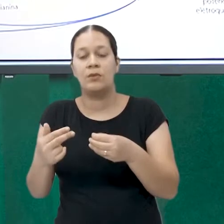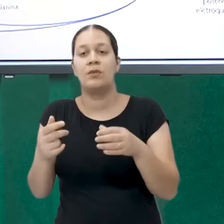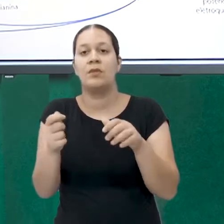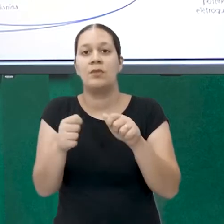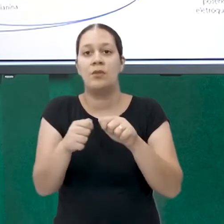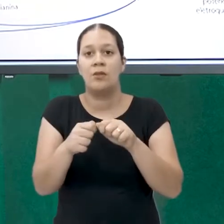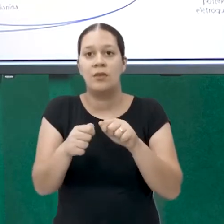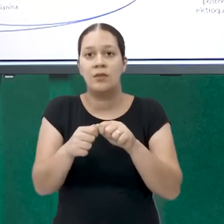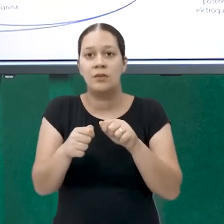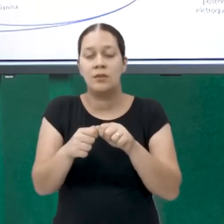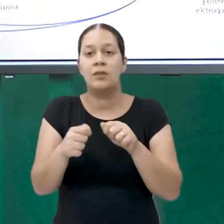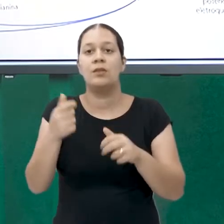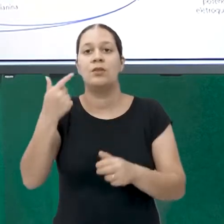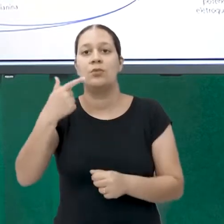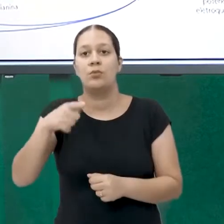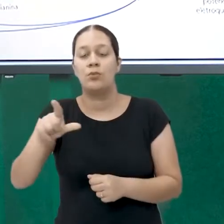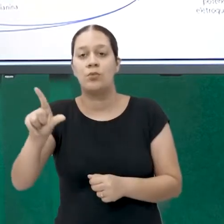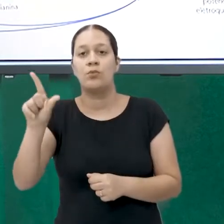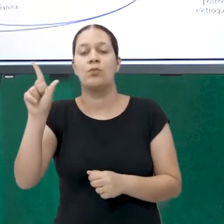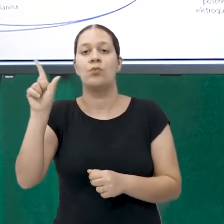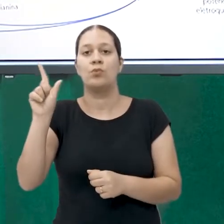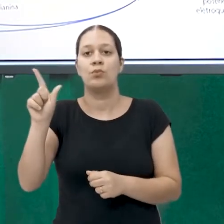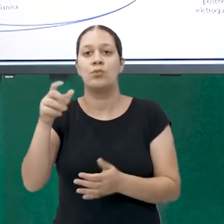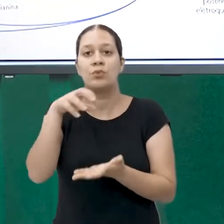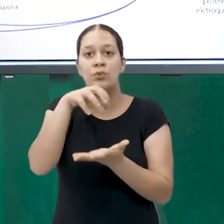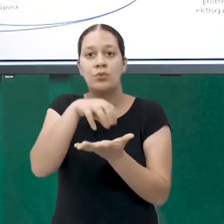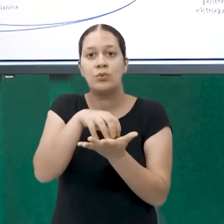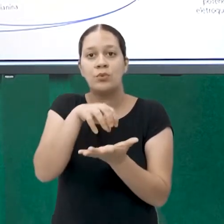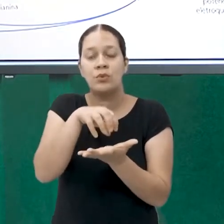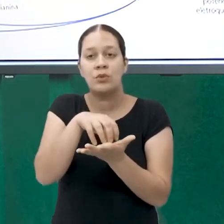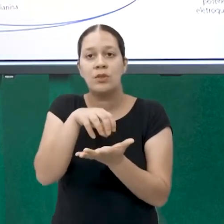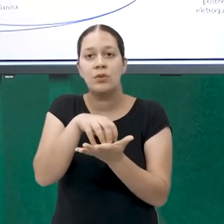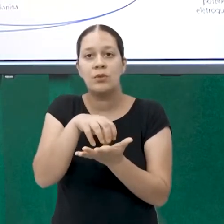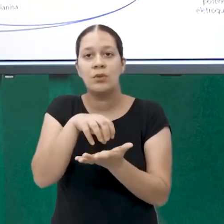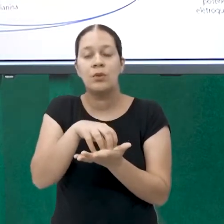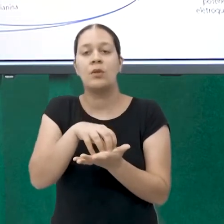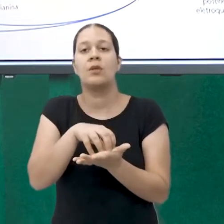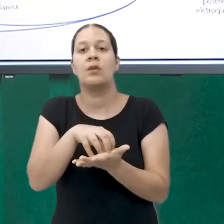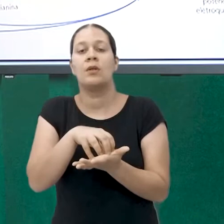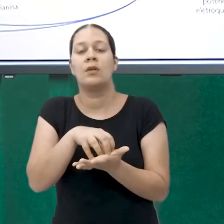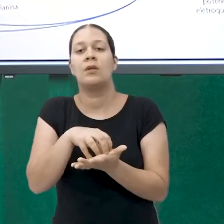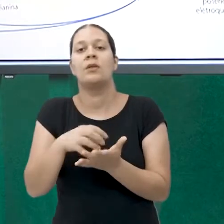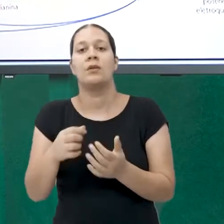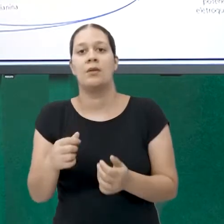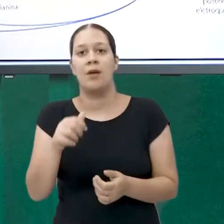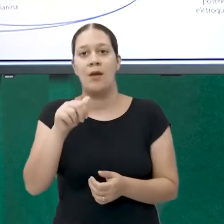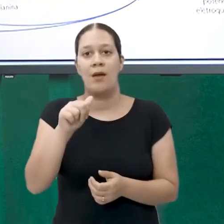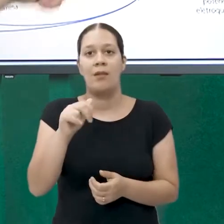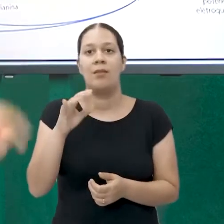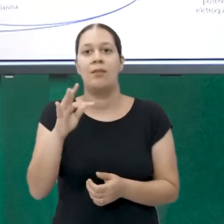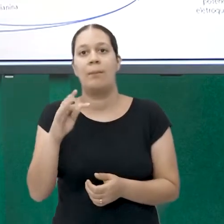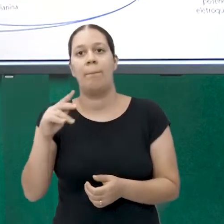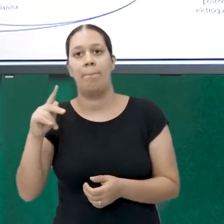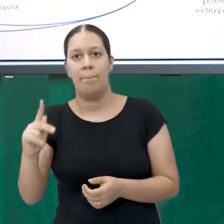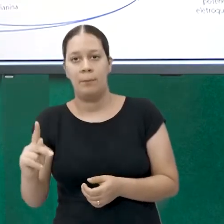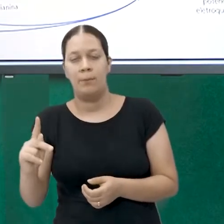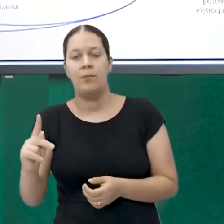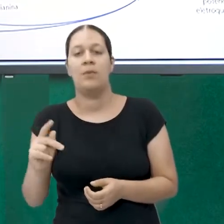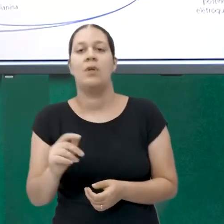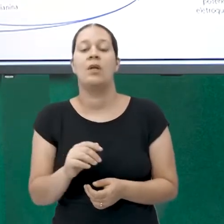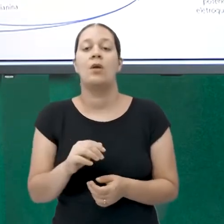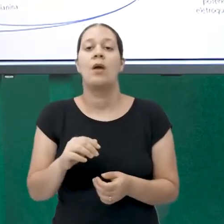que ele seja forçado a passar para o outro, menos concentrado, mas só pode passar por meio da